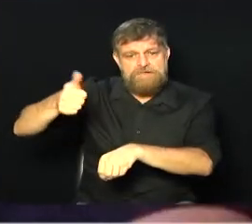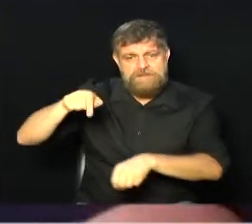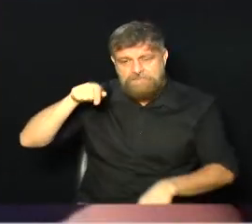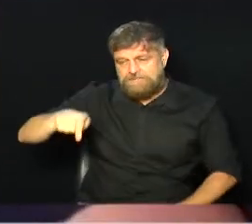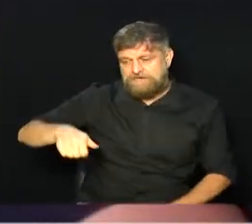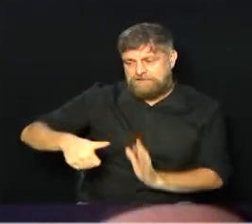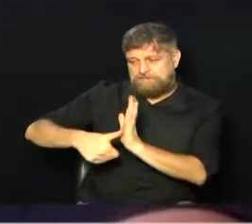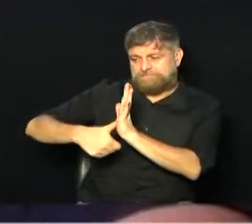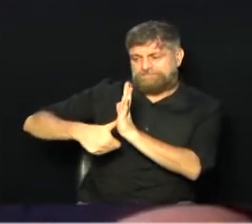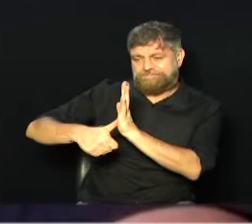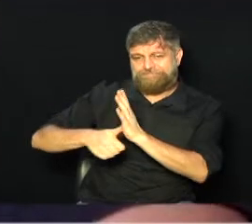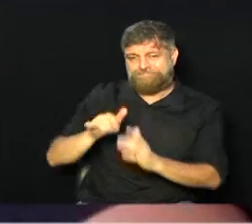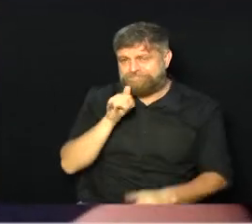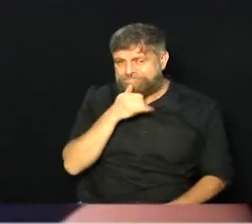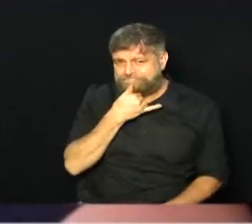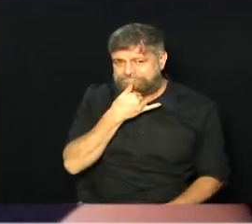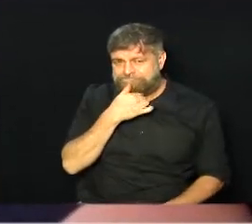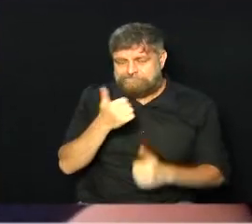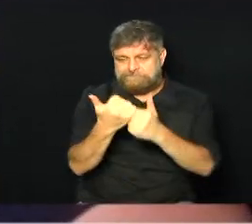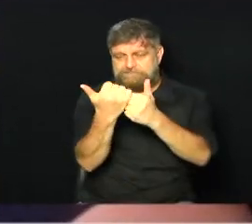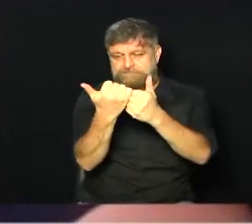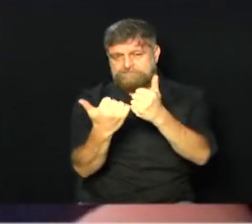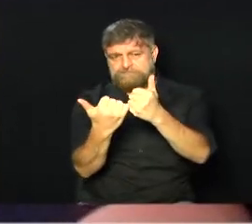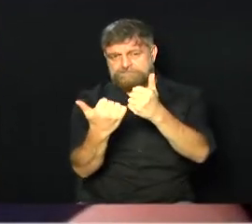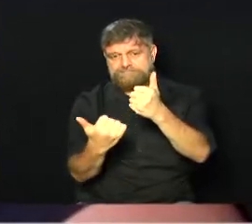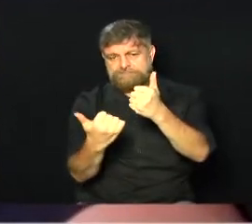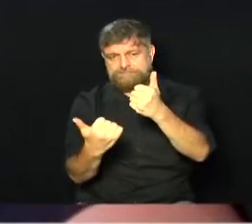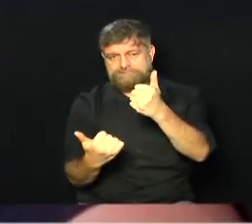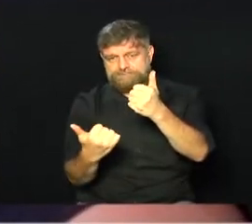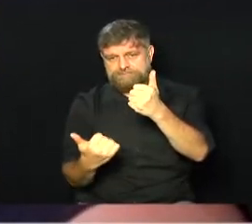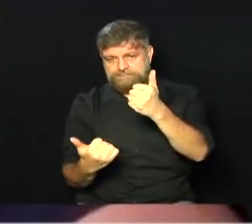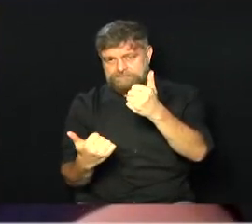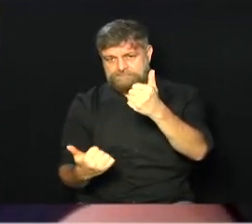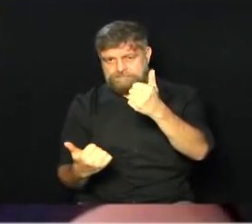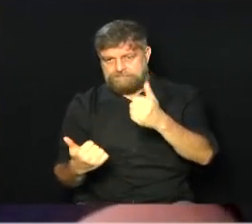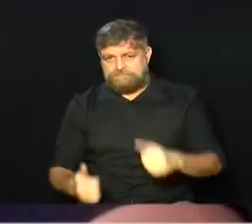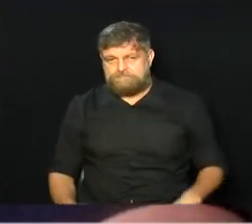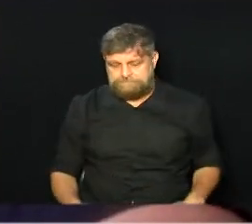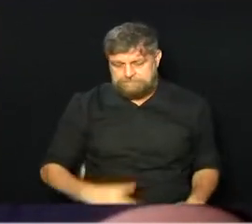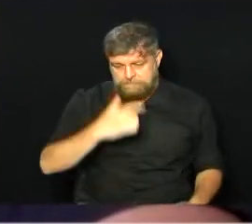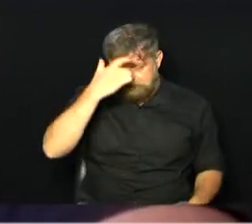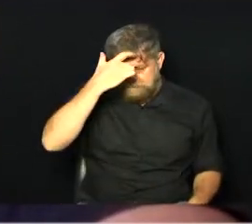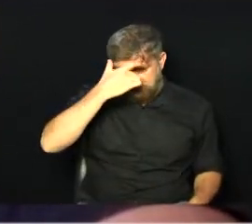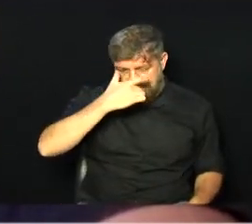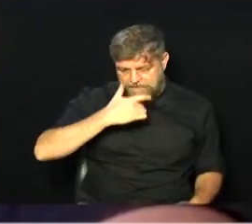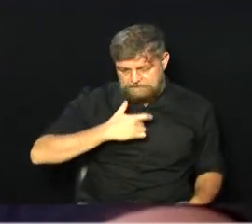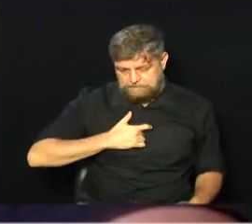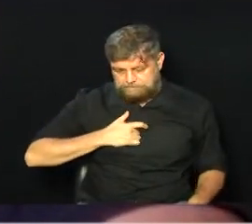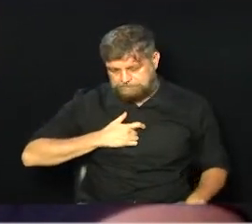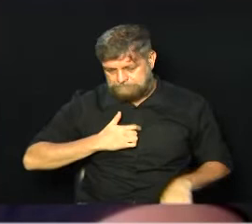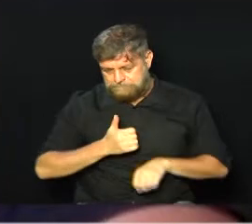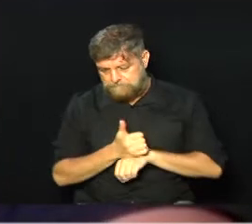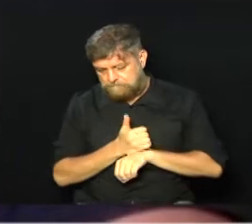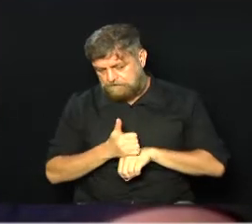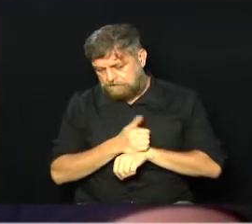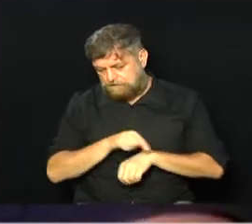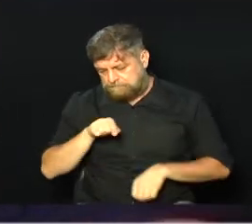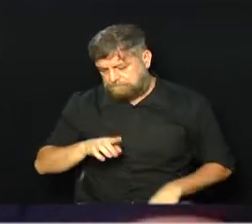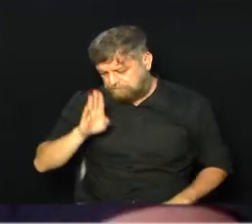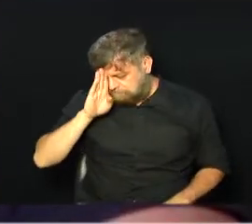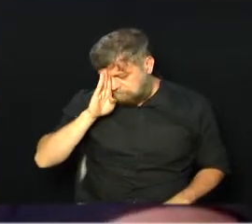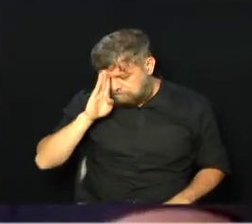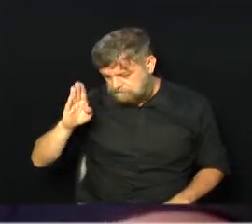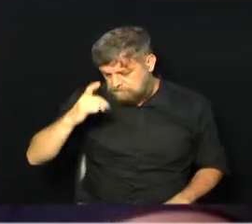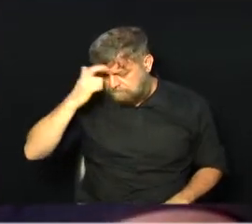infelizmente se afundou muito, mas para mim, como atleta, foi o principal clube onde eu pude